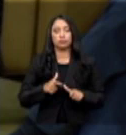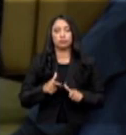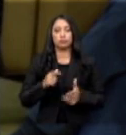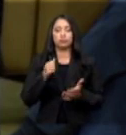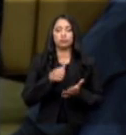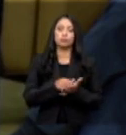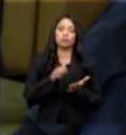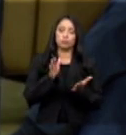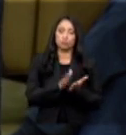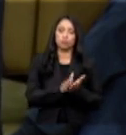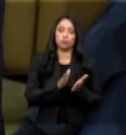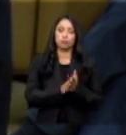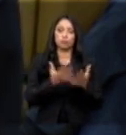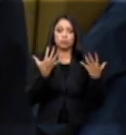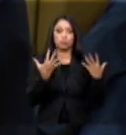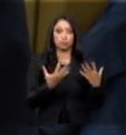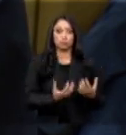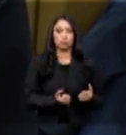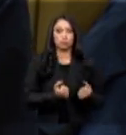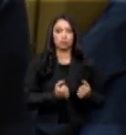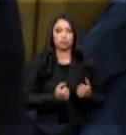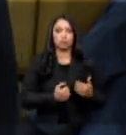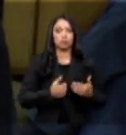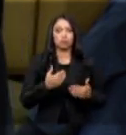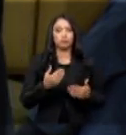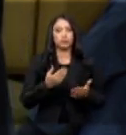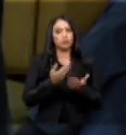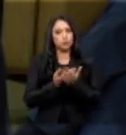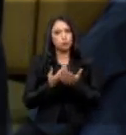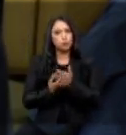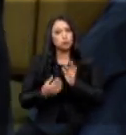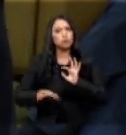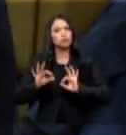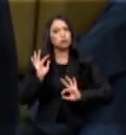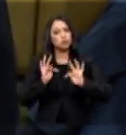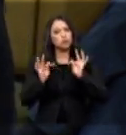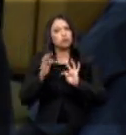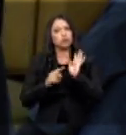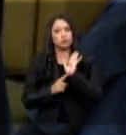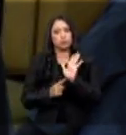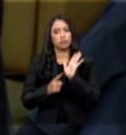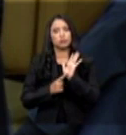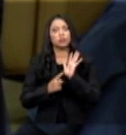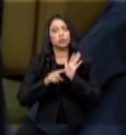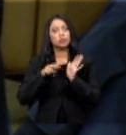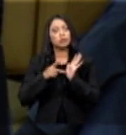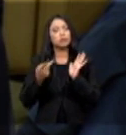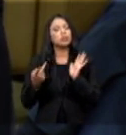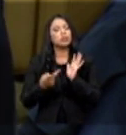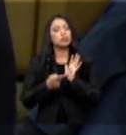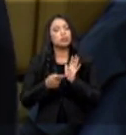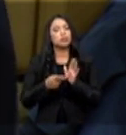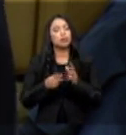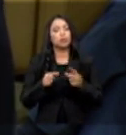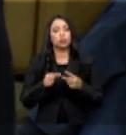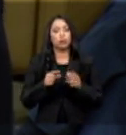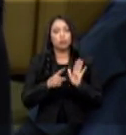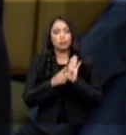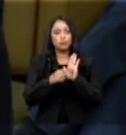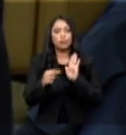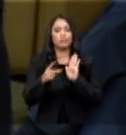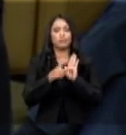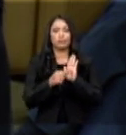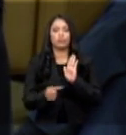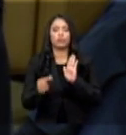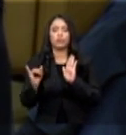contrato de concessão, a partir de vários estudos técnicos que mostram isso. O que isso significa? E este é o ponto que eu queria destacar, porque a